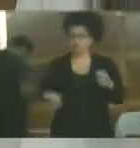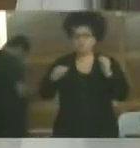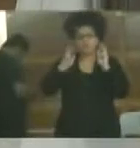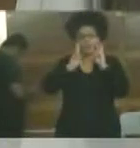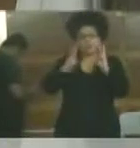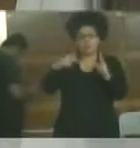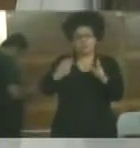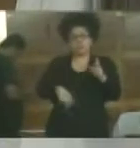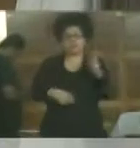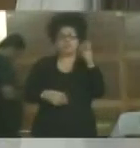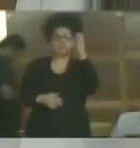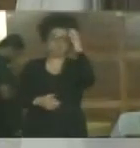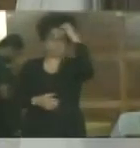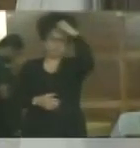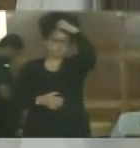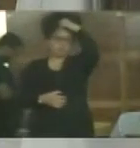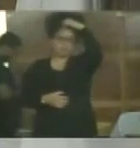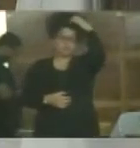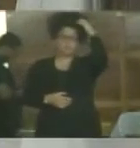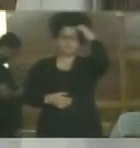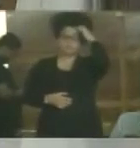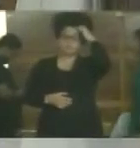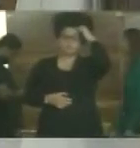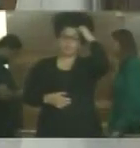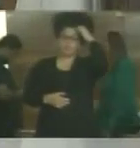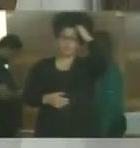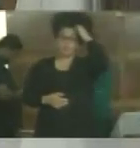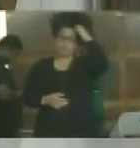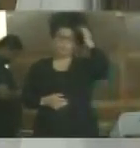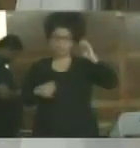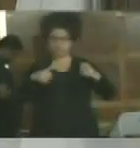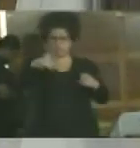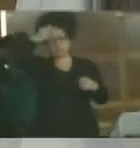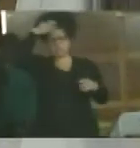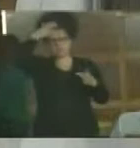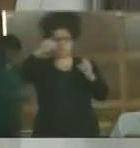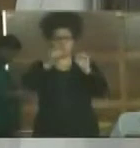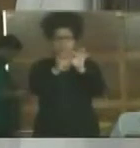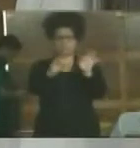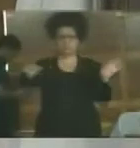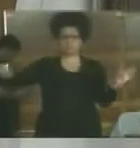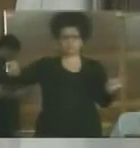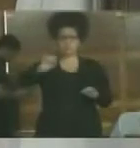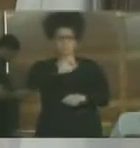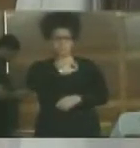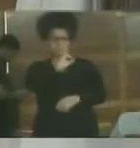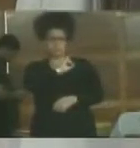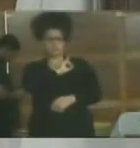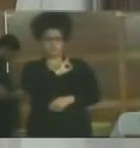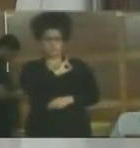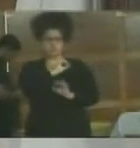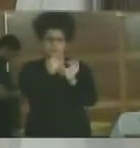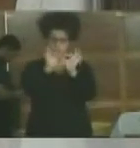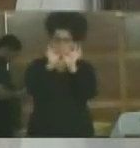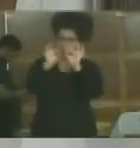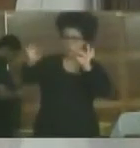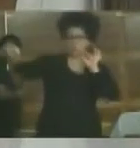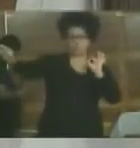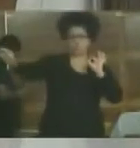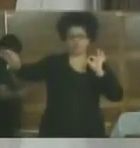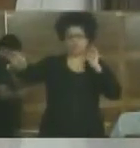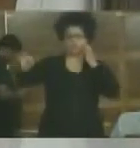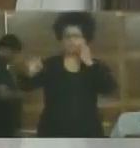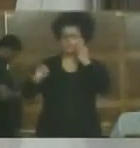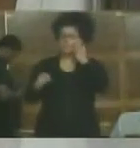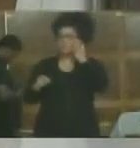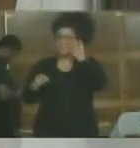nossa cidade. A nossa cidade, ela está muito distante, daqui a Itaguaí são 100 quilômetros. As cidades do norte